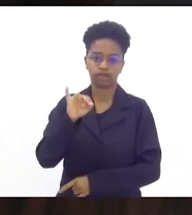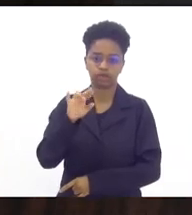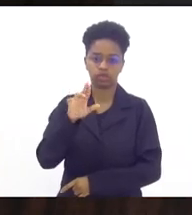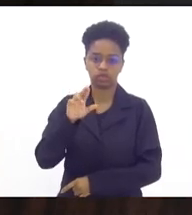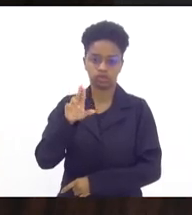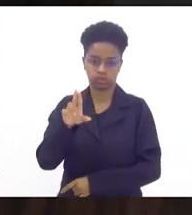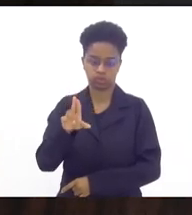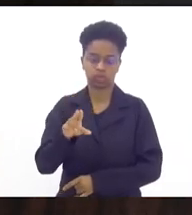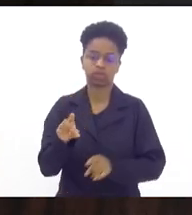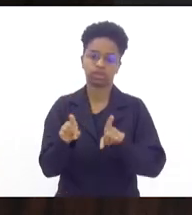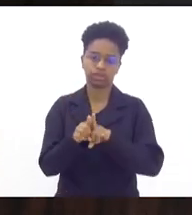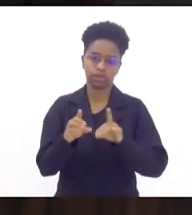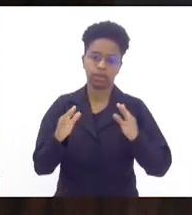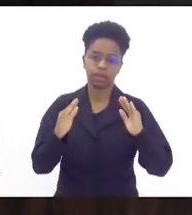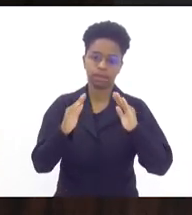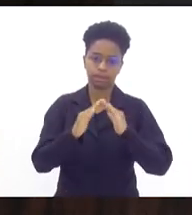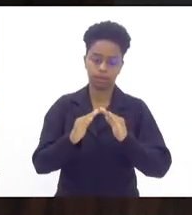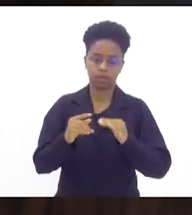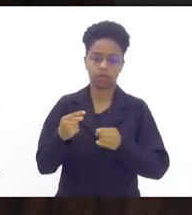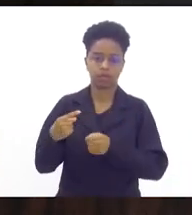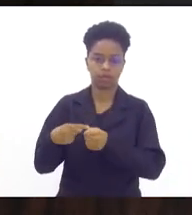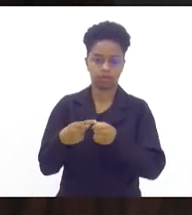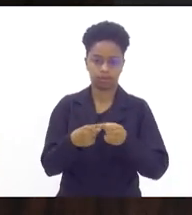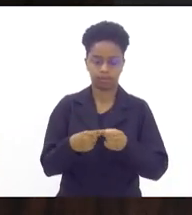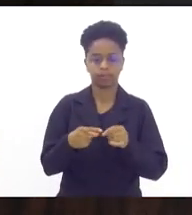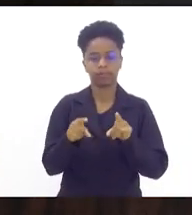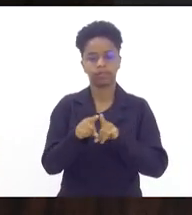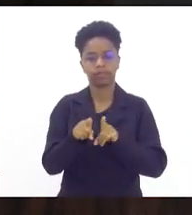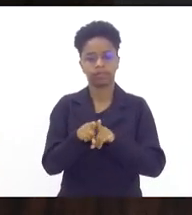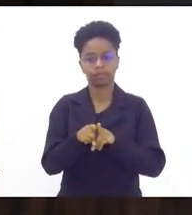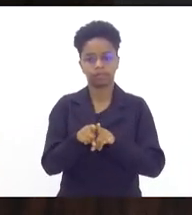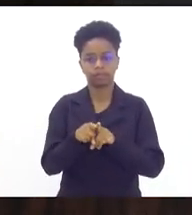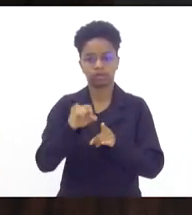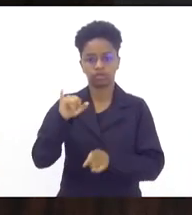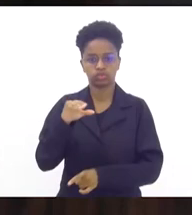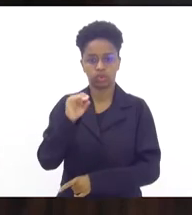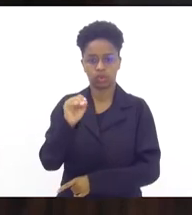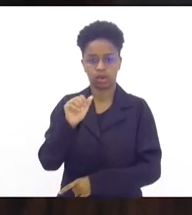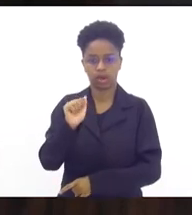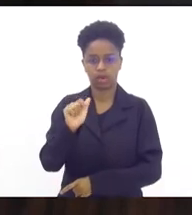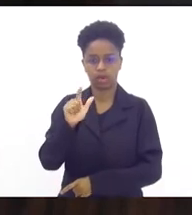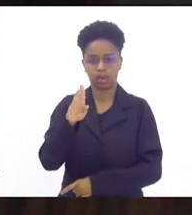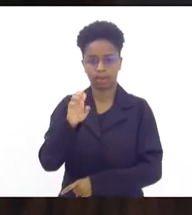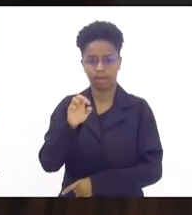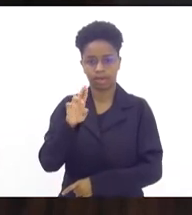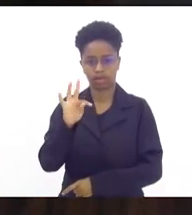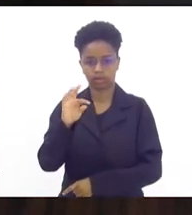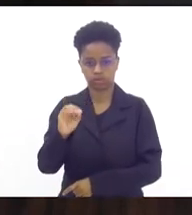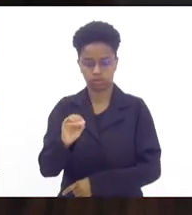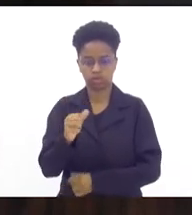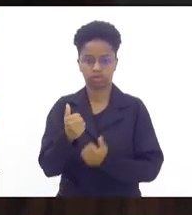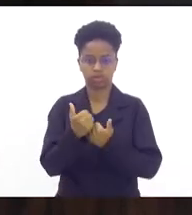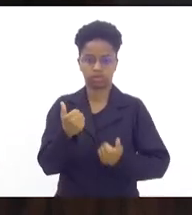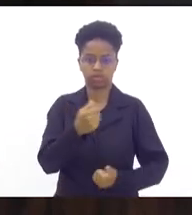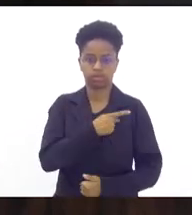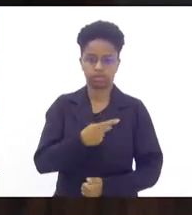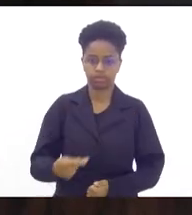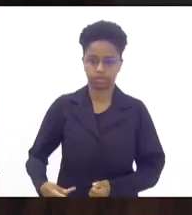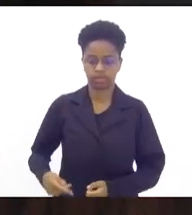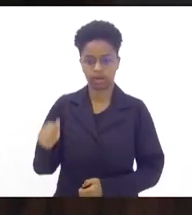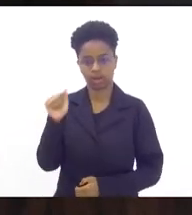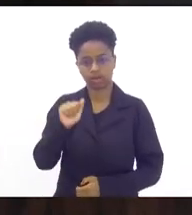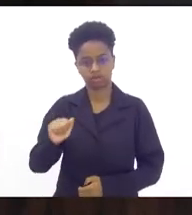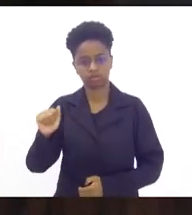Martins também morador não é João Alberto Brito vice-presidente da